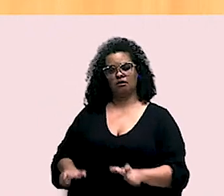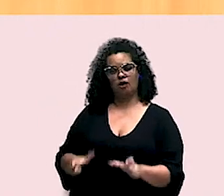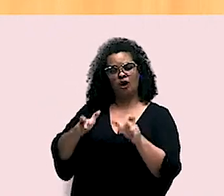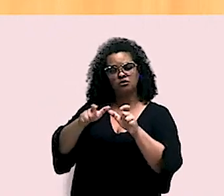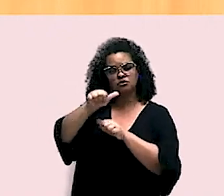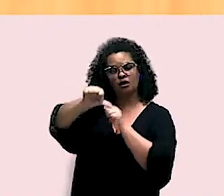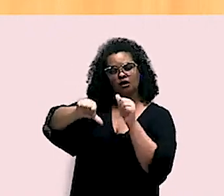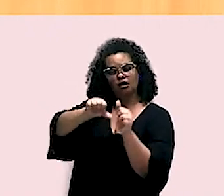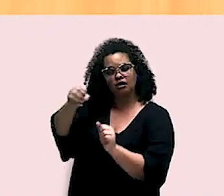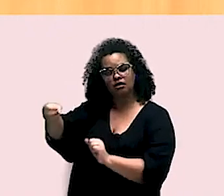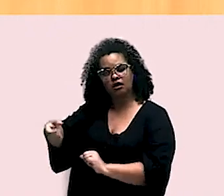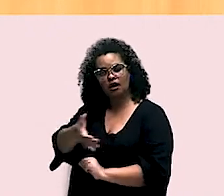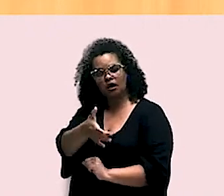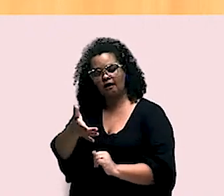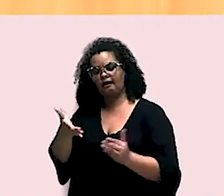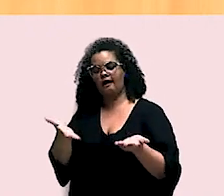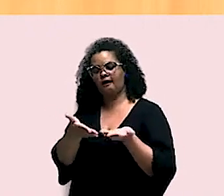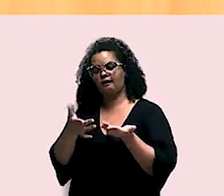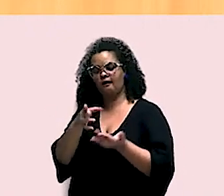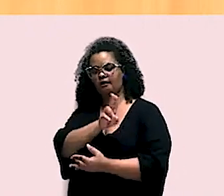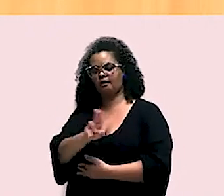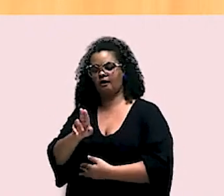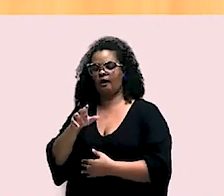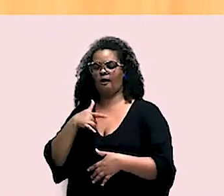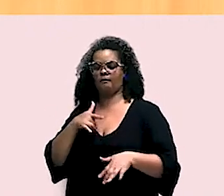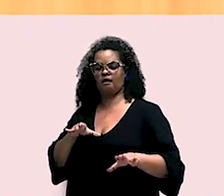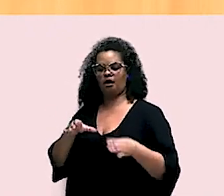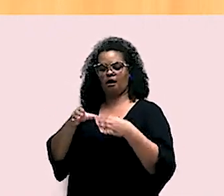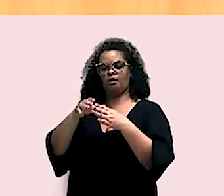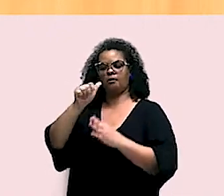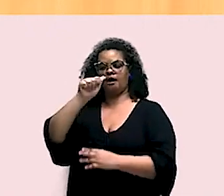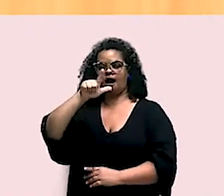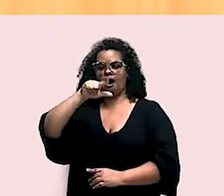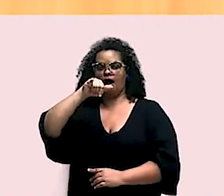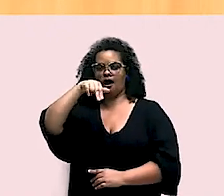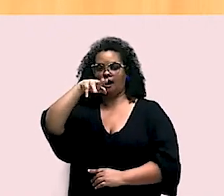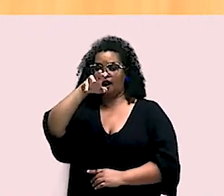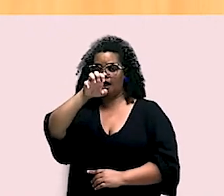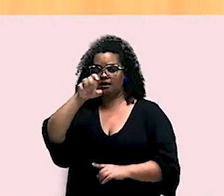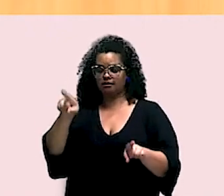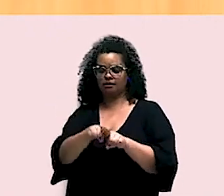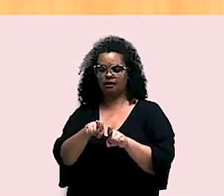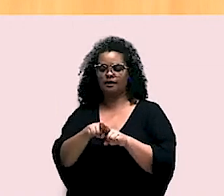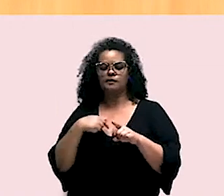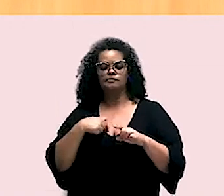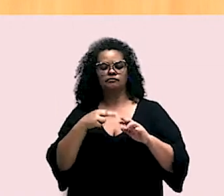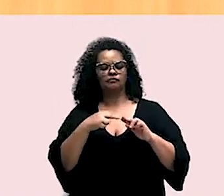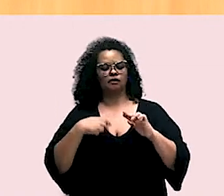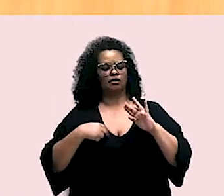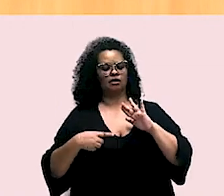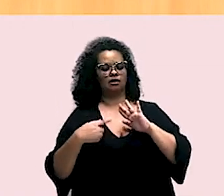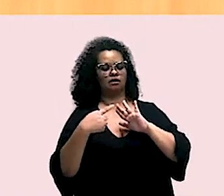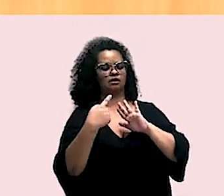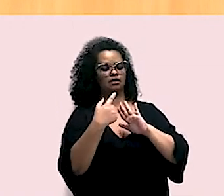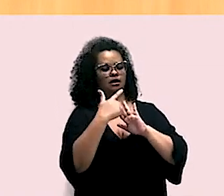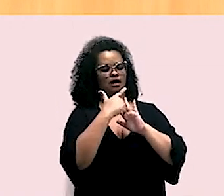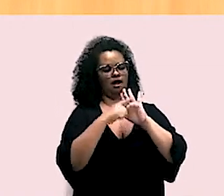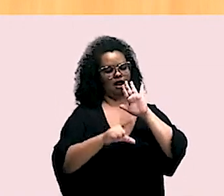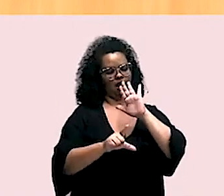reestruturada, né, passou a se chamar Rede Aline, e além de normas federais e estaduais relacionadas ao